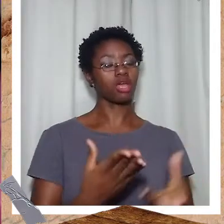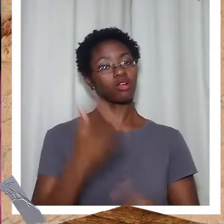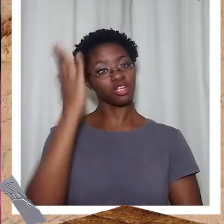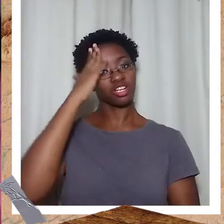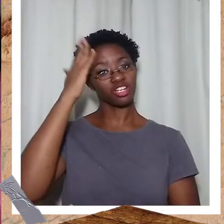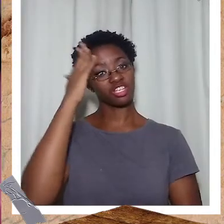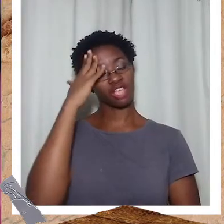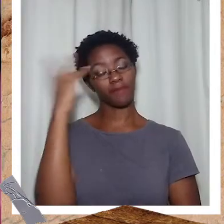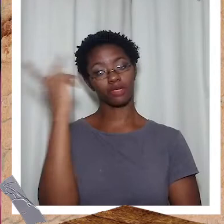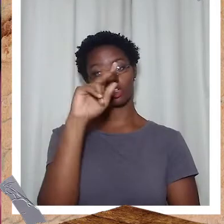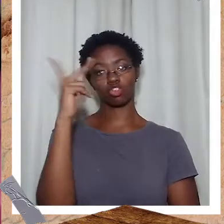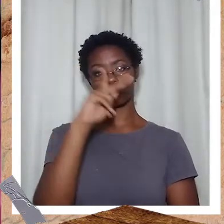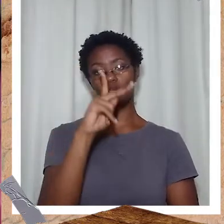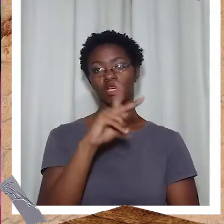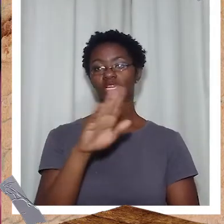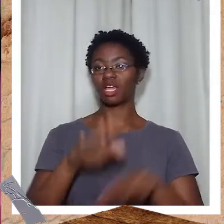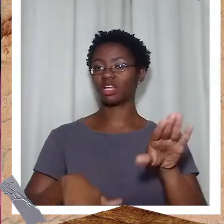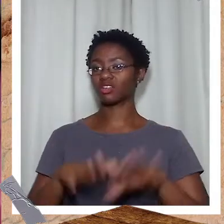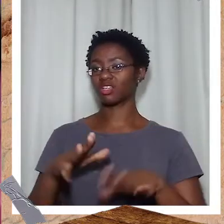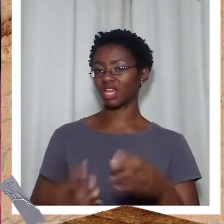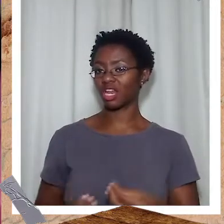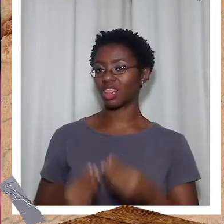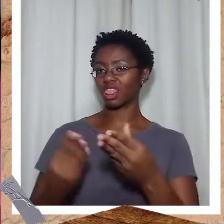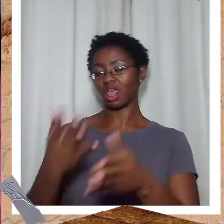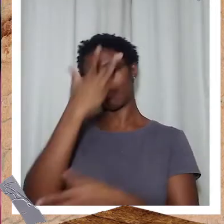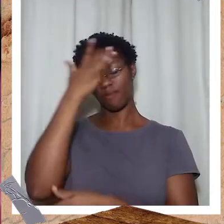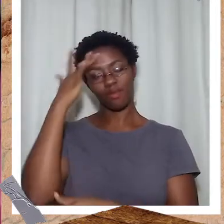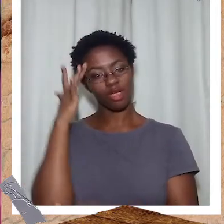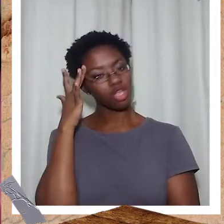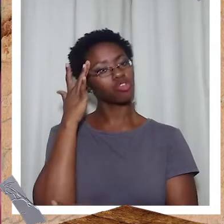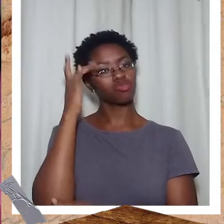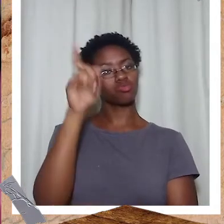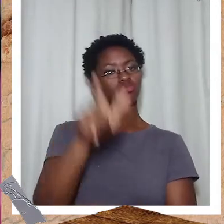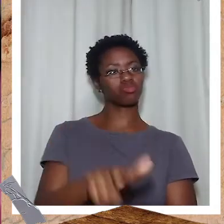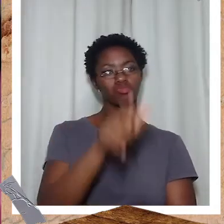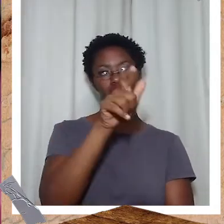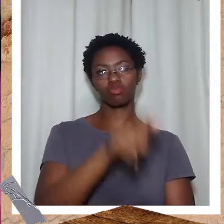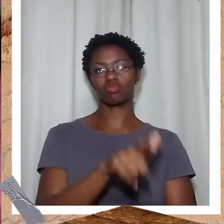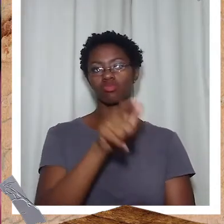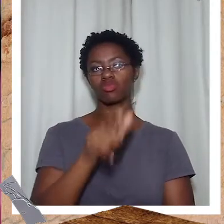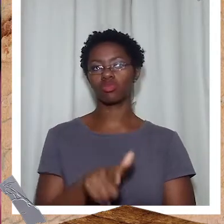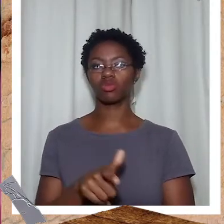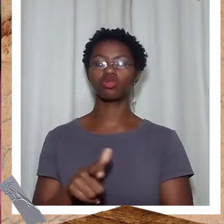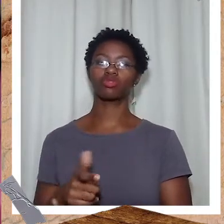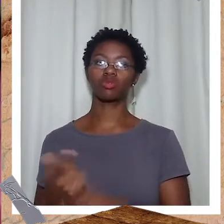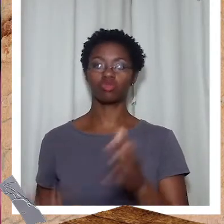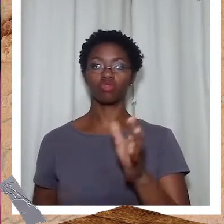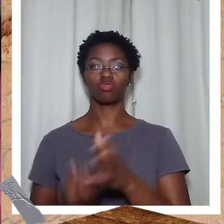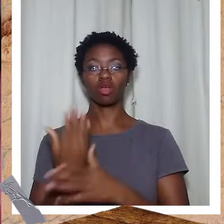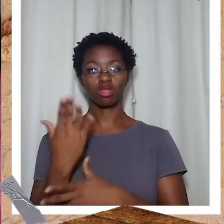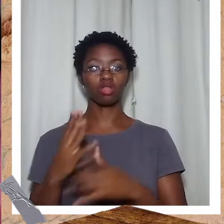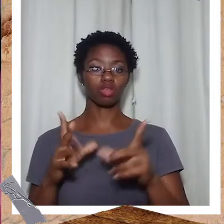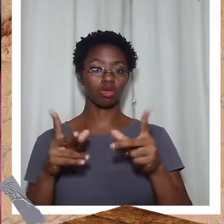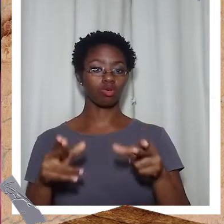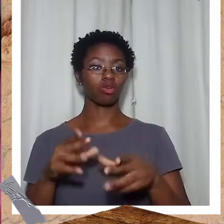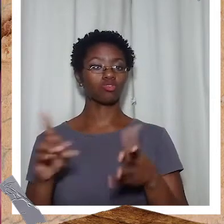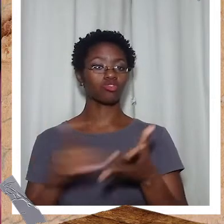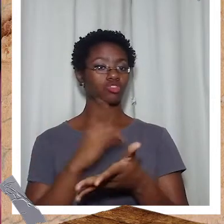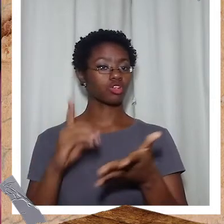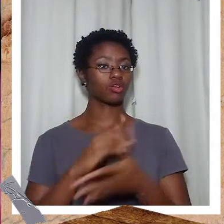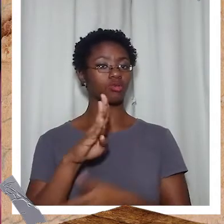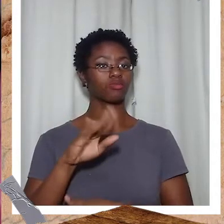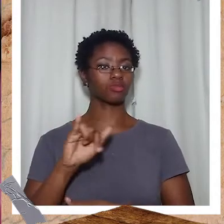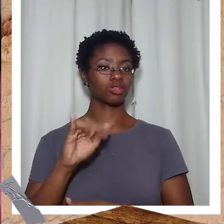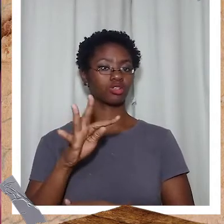que Carolina acabava entregando a pessoas, é o caso do livro da origem de Diário de Bitita, que foi